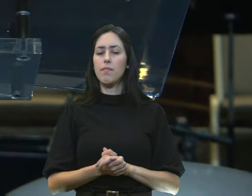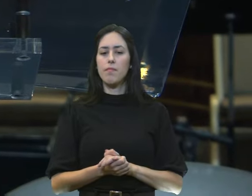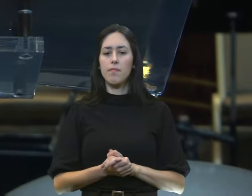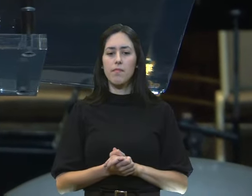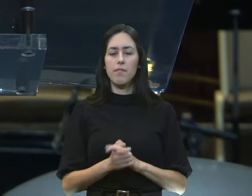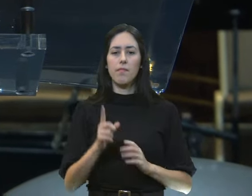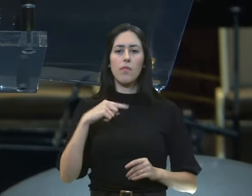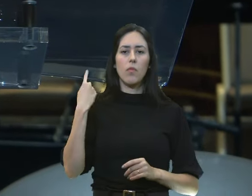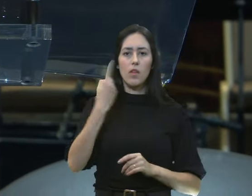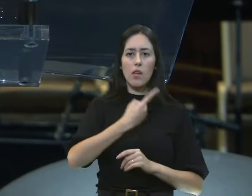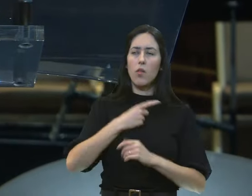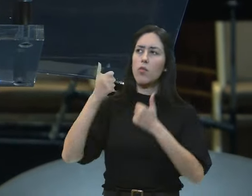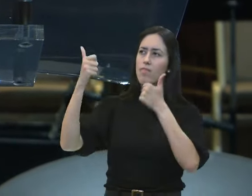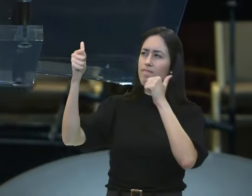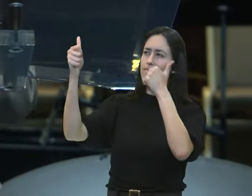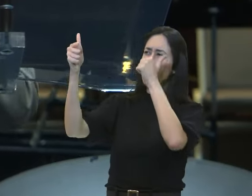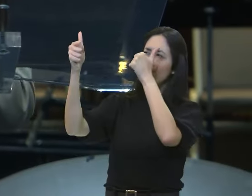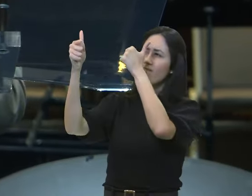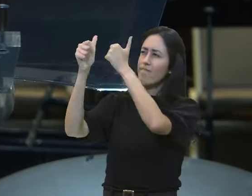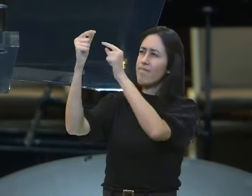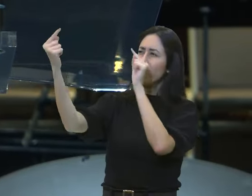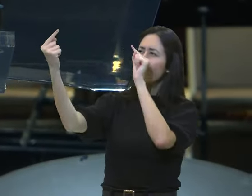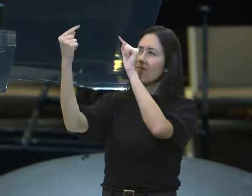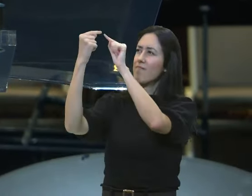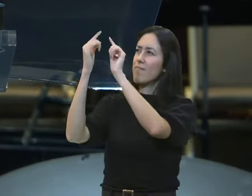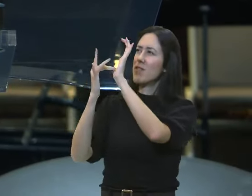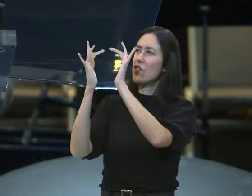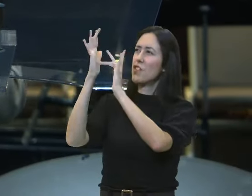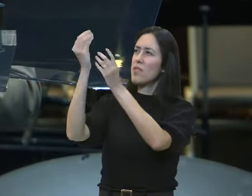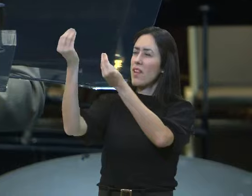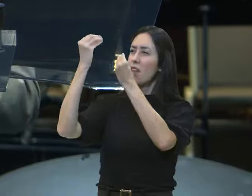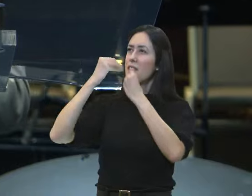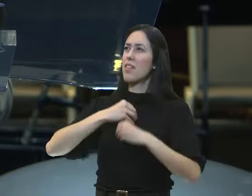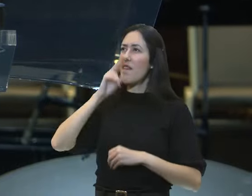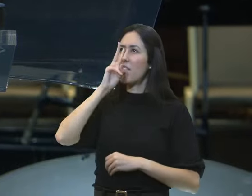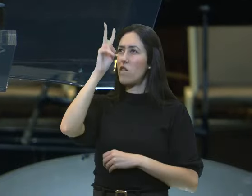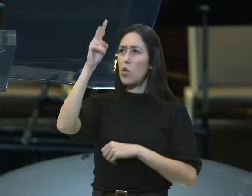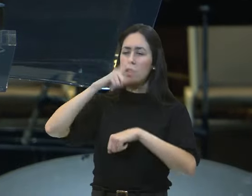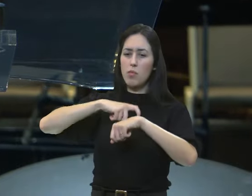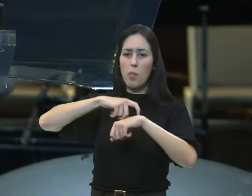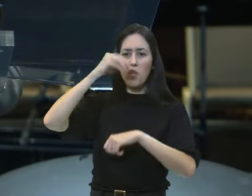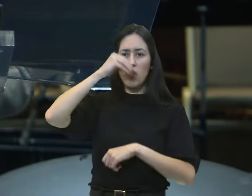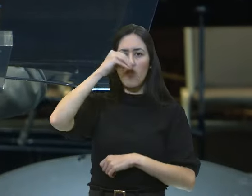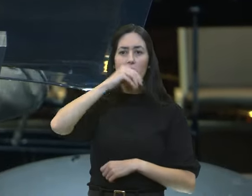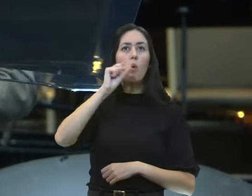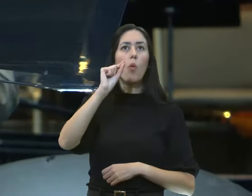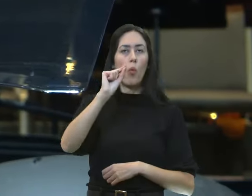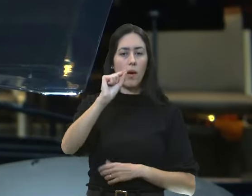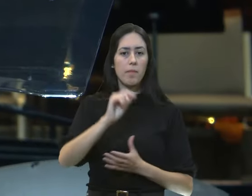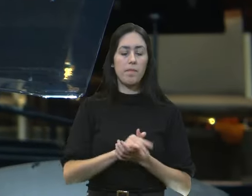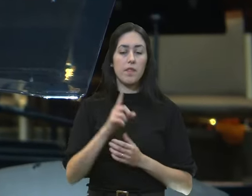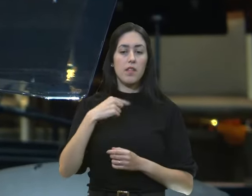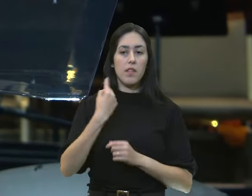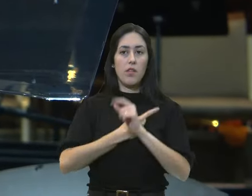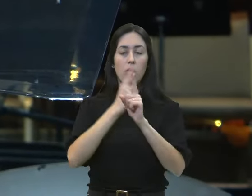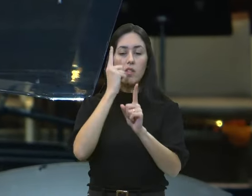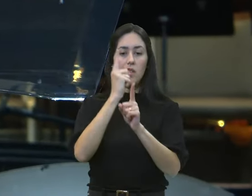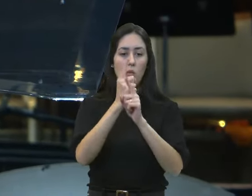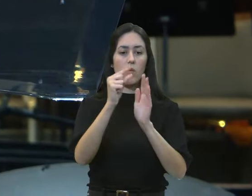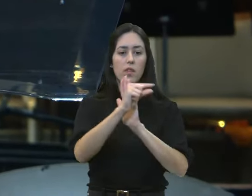de Jesus e de tudo aquilo que Ele tem para nós, para nos fortalecer nas nossas fraquezas, a gente vai encontrar no versículo